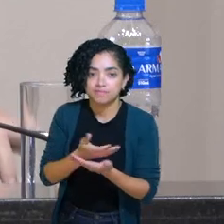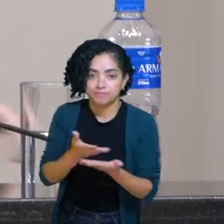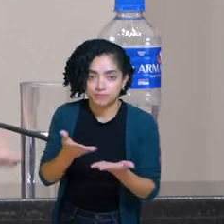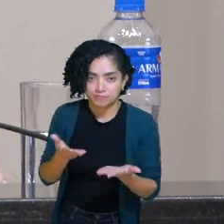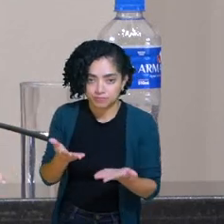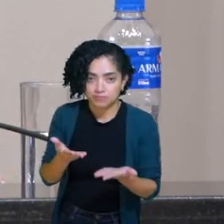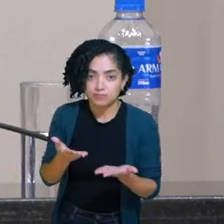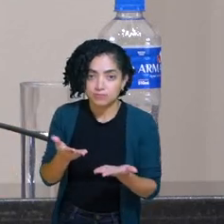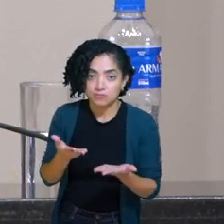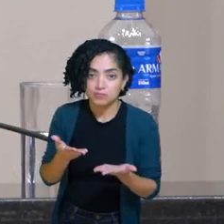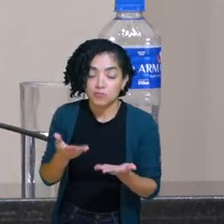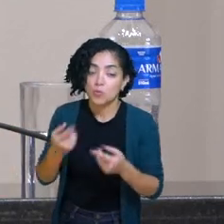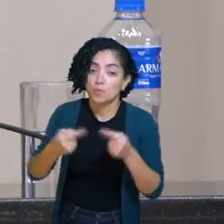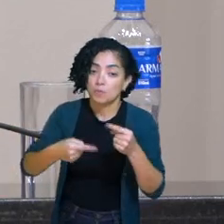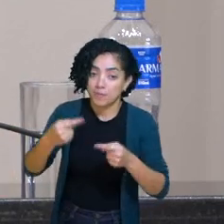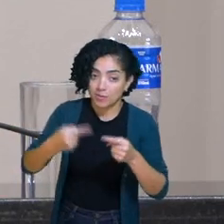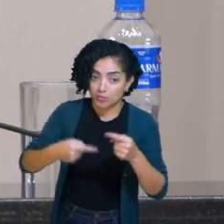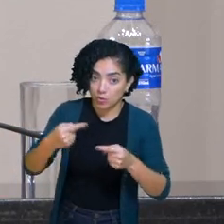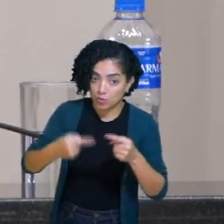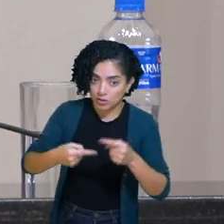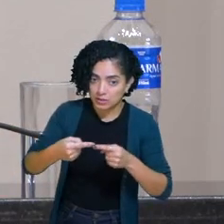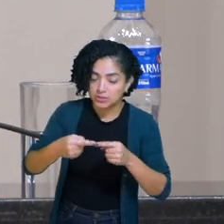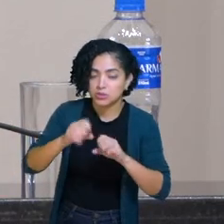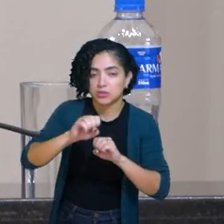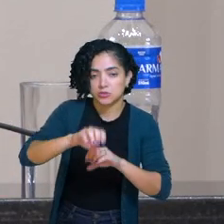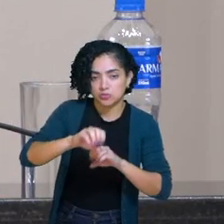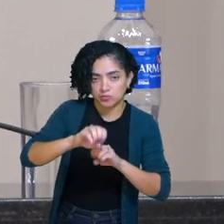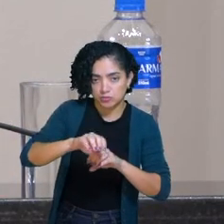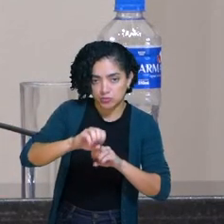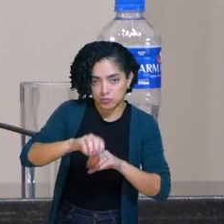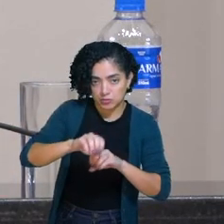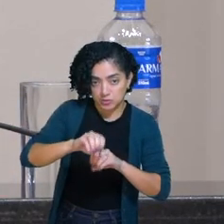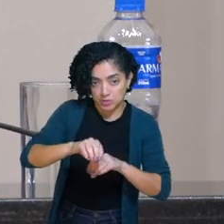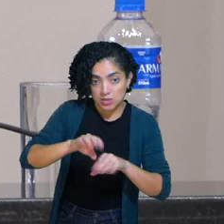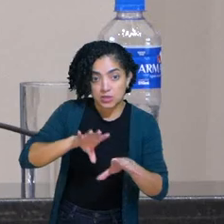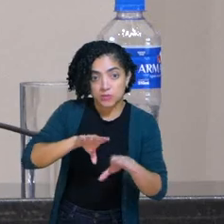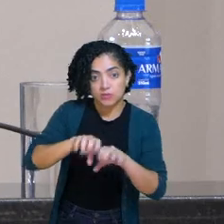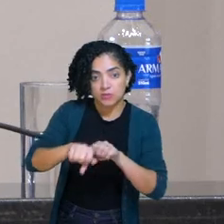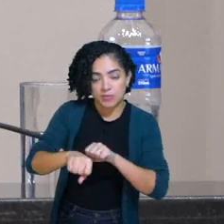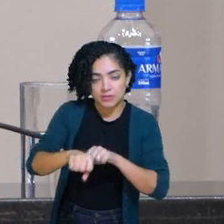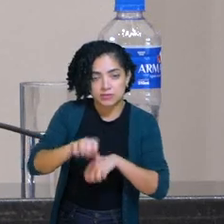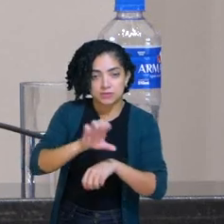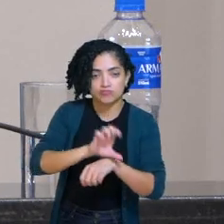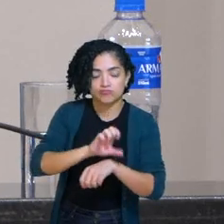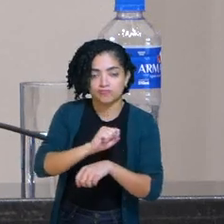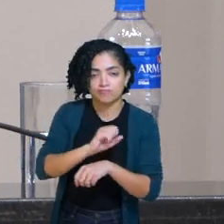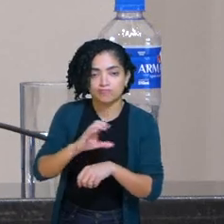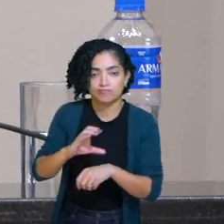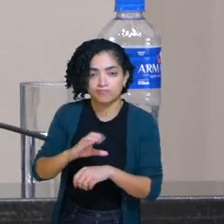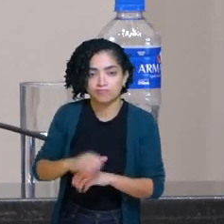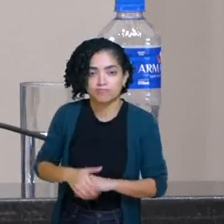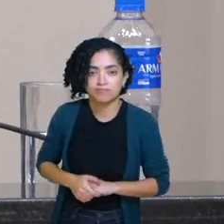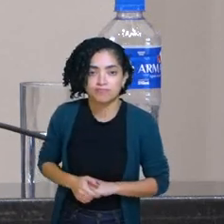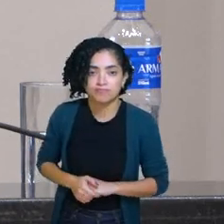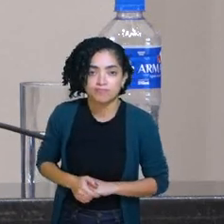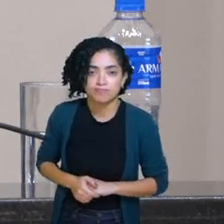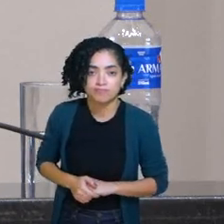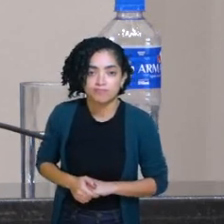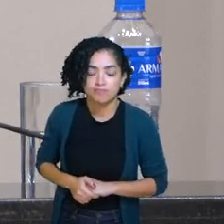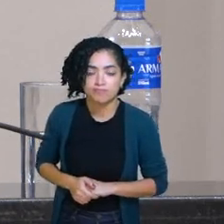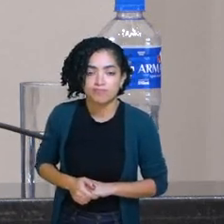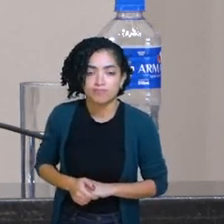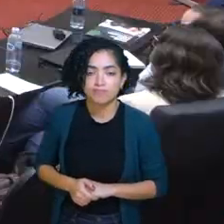considerado numa política de Educação de de de de forma no Estado de Santa Catarina paro por aqui e André